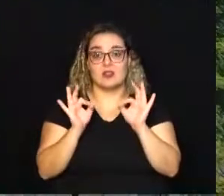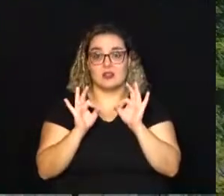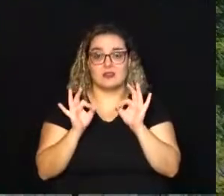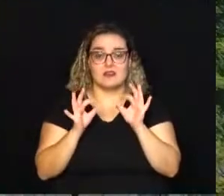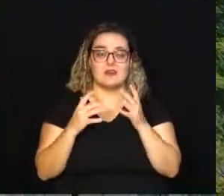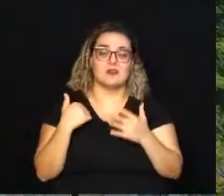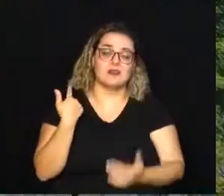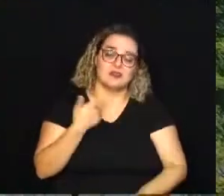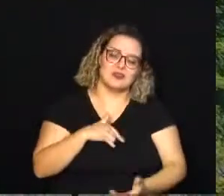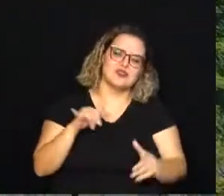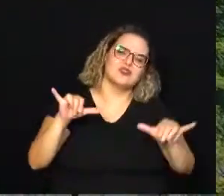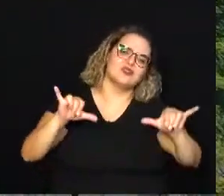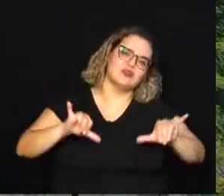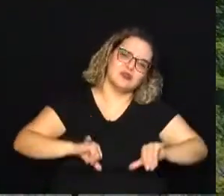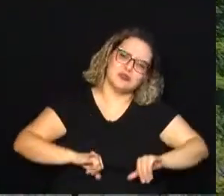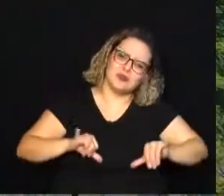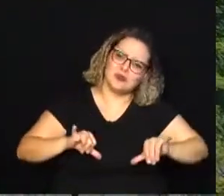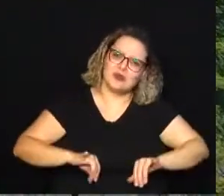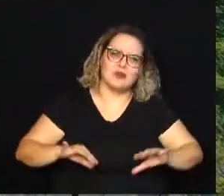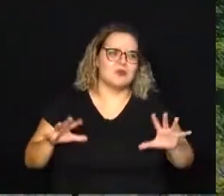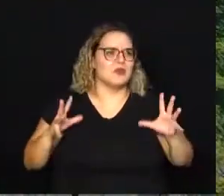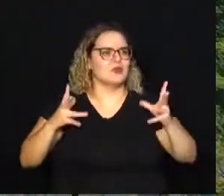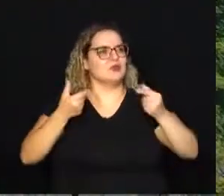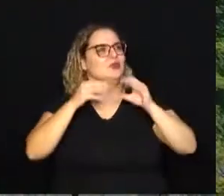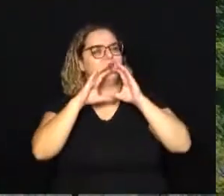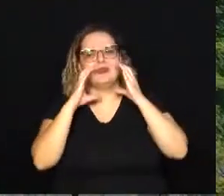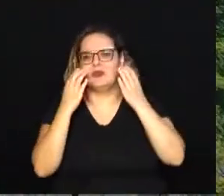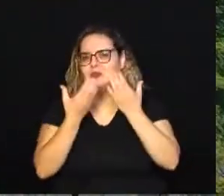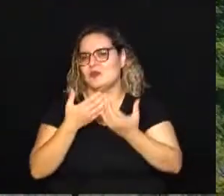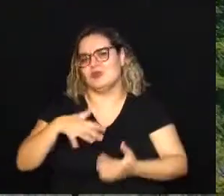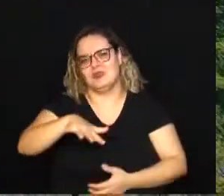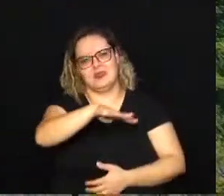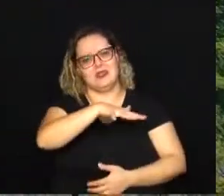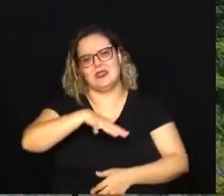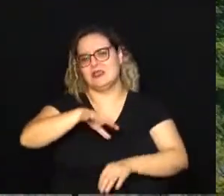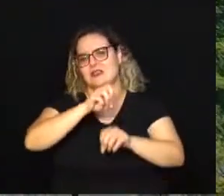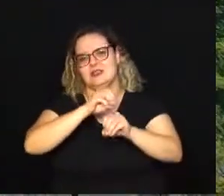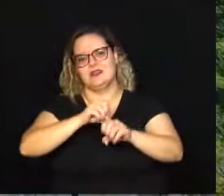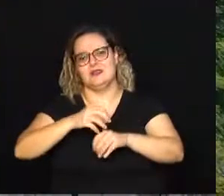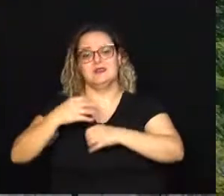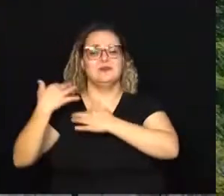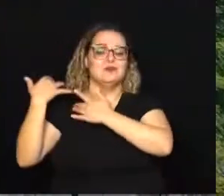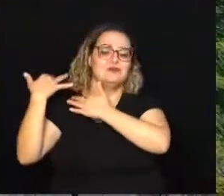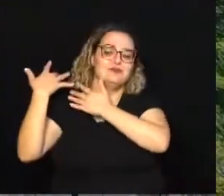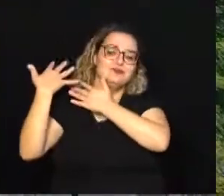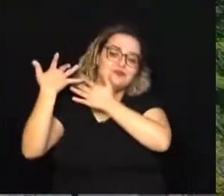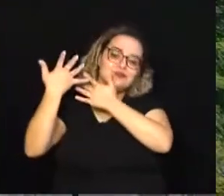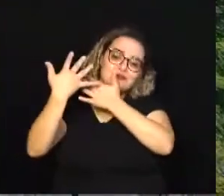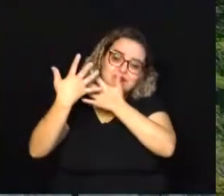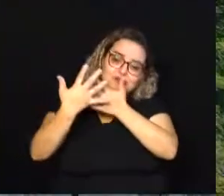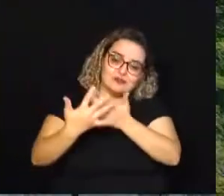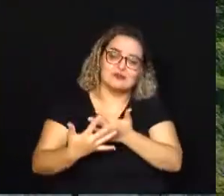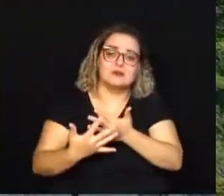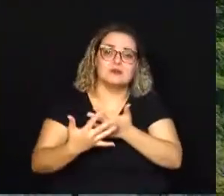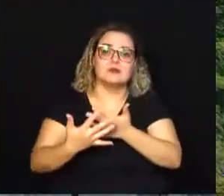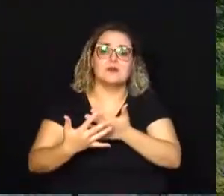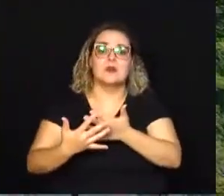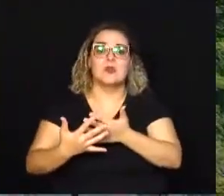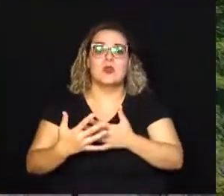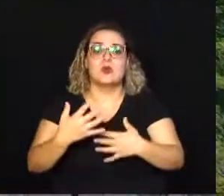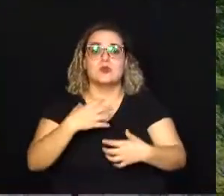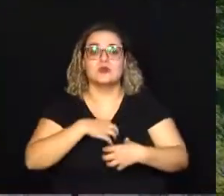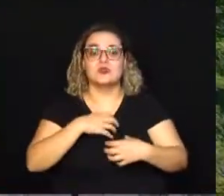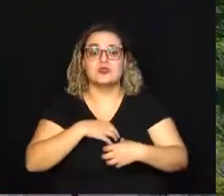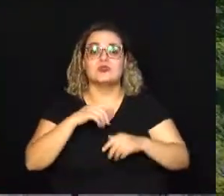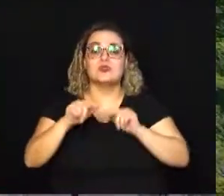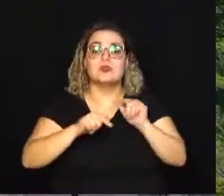né? Para toda a comunidade escolar, para os profissionais. E é uma coisa que já vem há anos, ou seja, são as condições de trabalho, né?